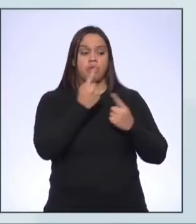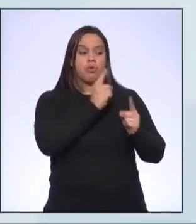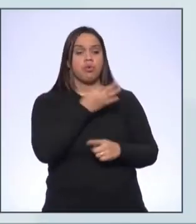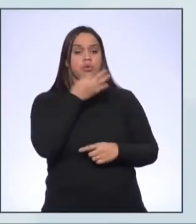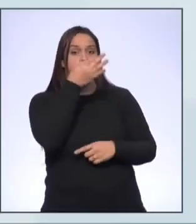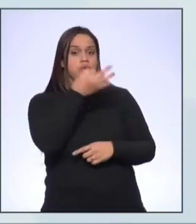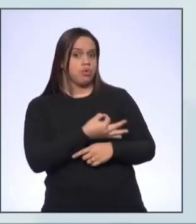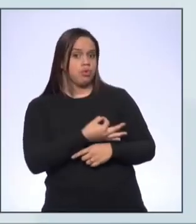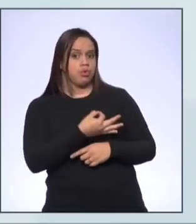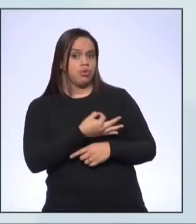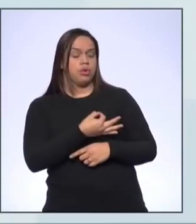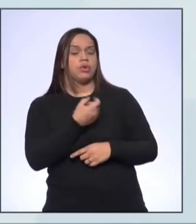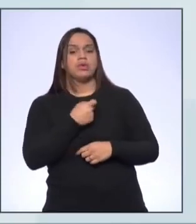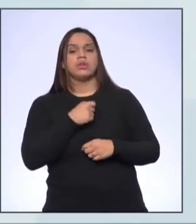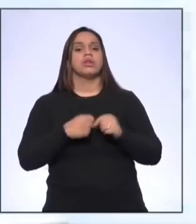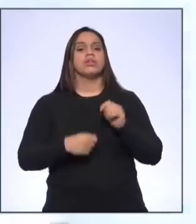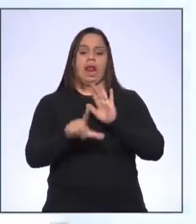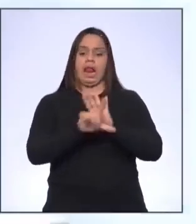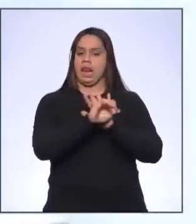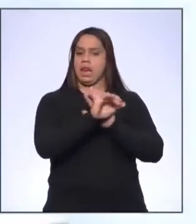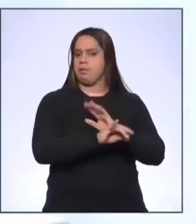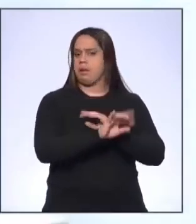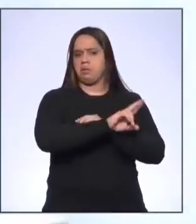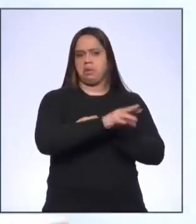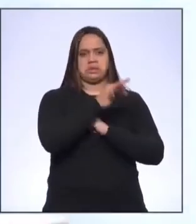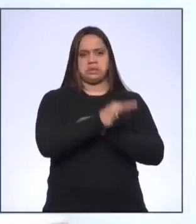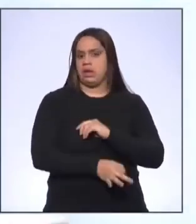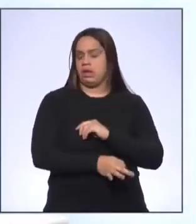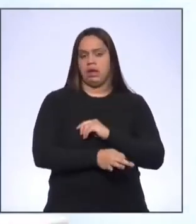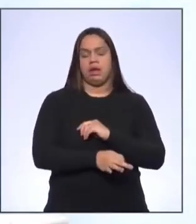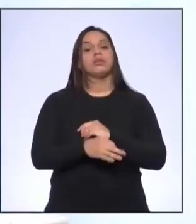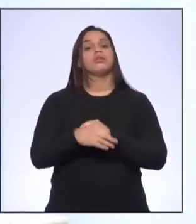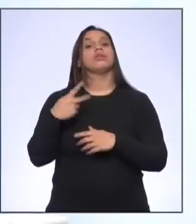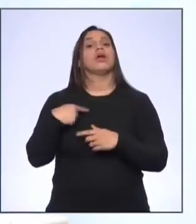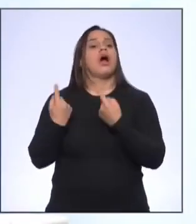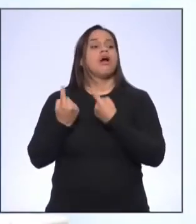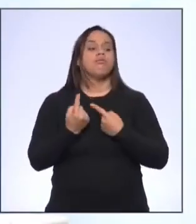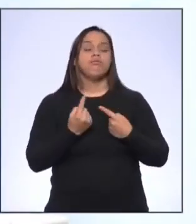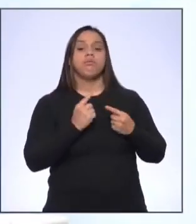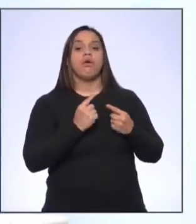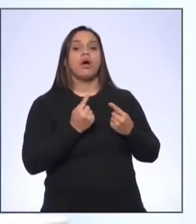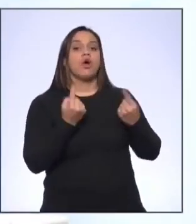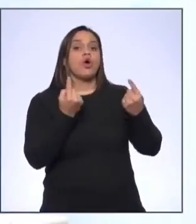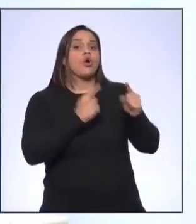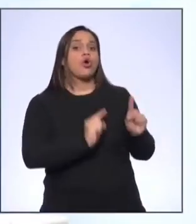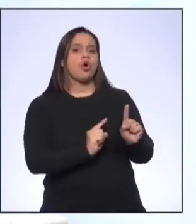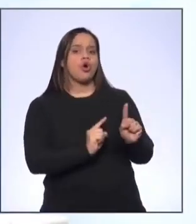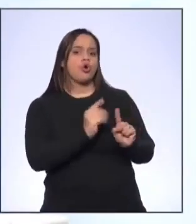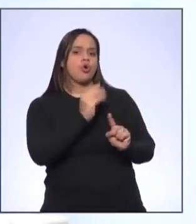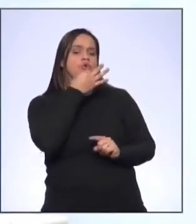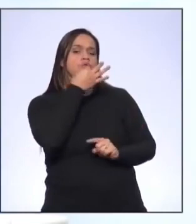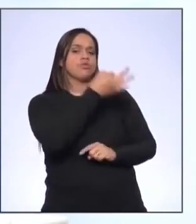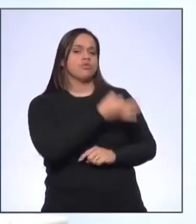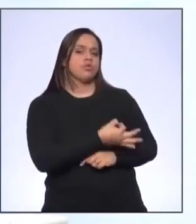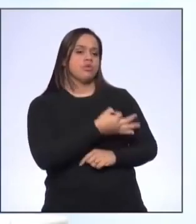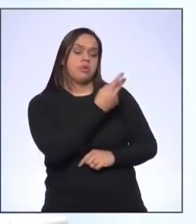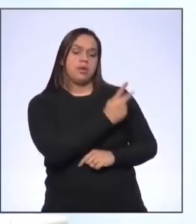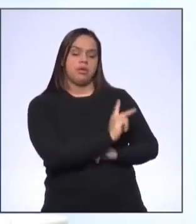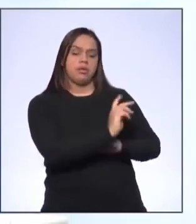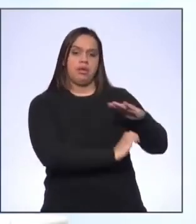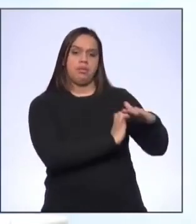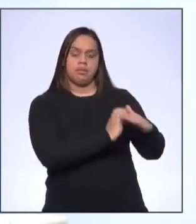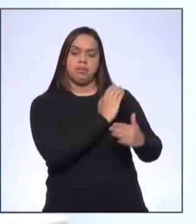beleza é superficial, está na lei, mas não está certo. Né? Ou seja, ele está contra-argumentando em cima dos argumentos